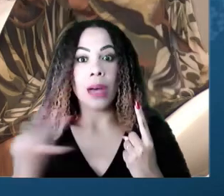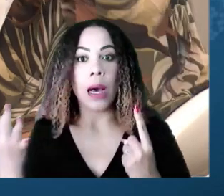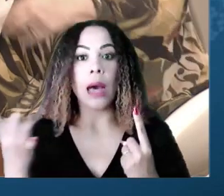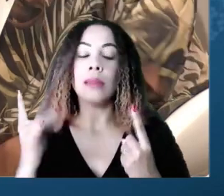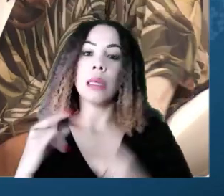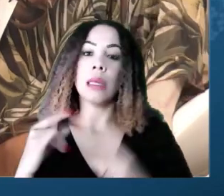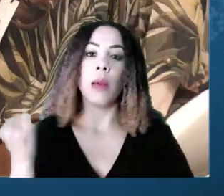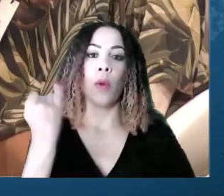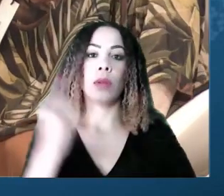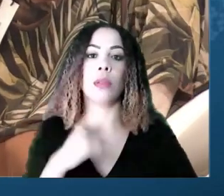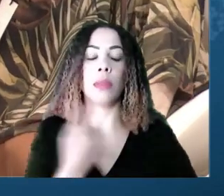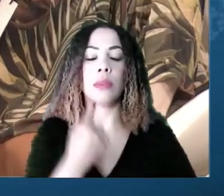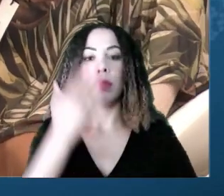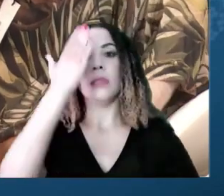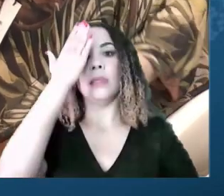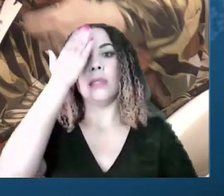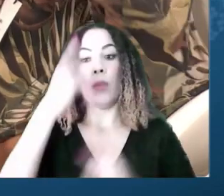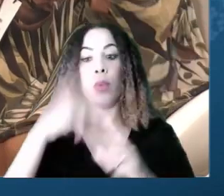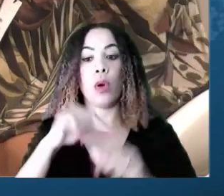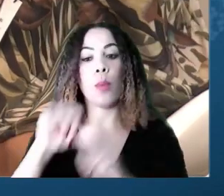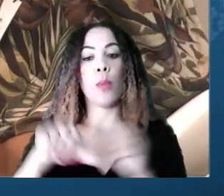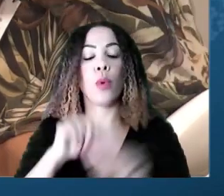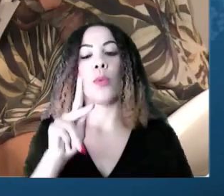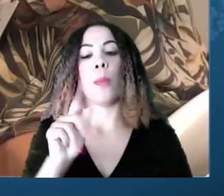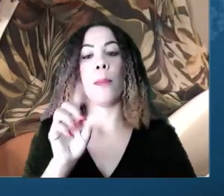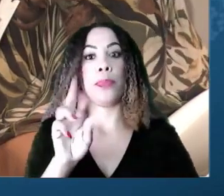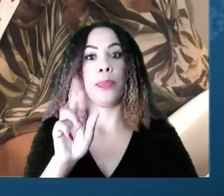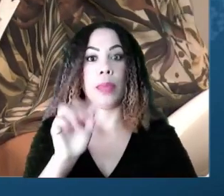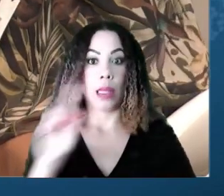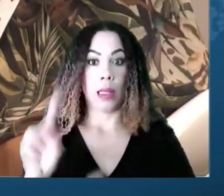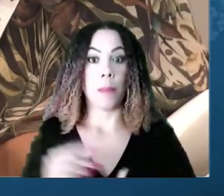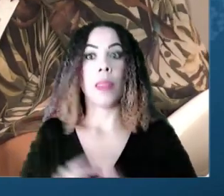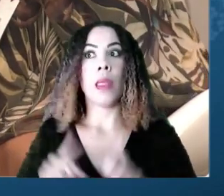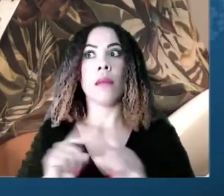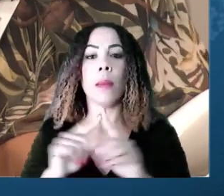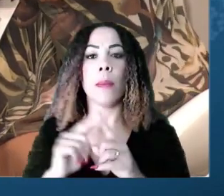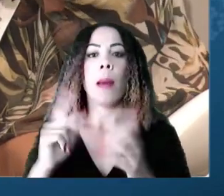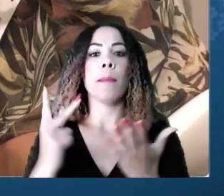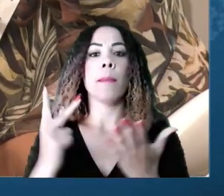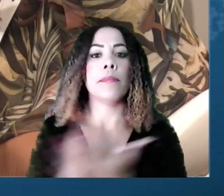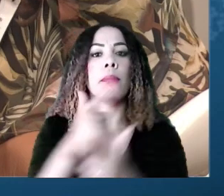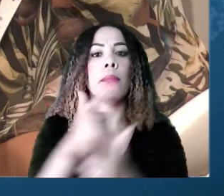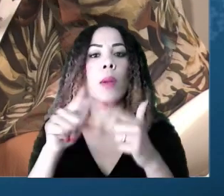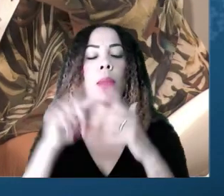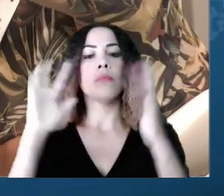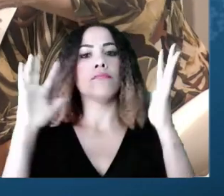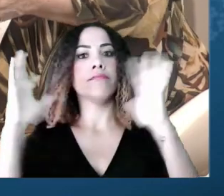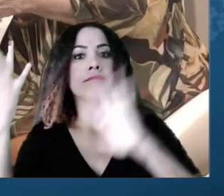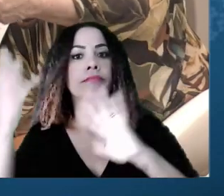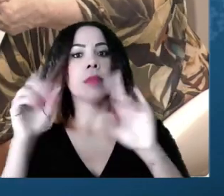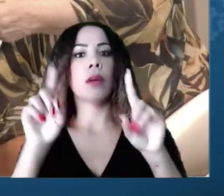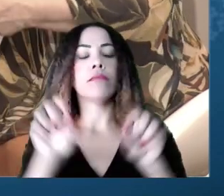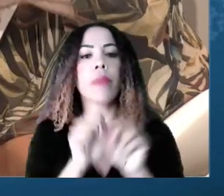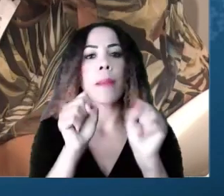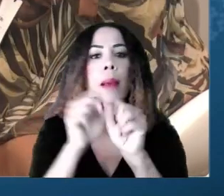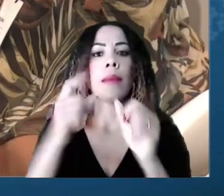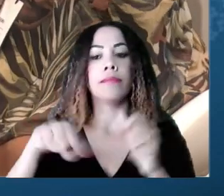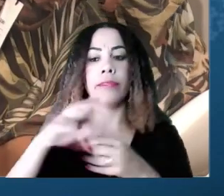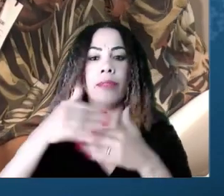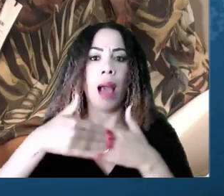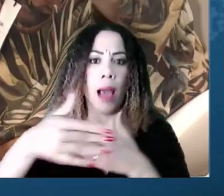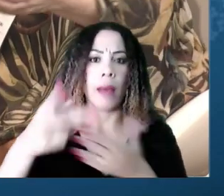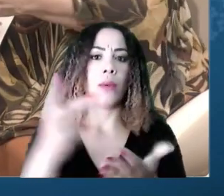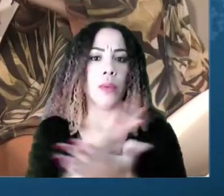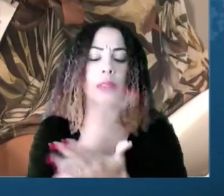vista essa mudança de padrão. Considerando as mudanças climáticas e todos os desastres que nós seguramente teremos,